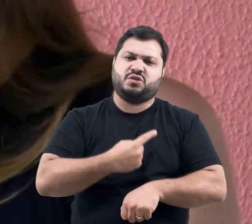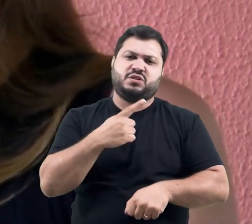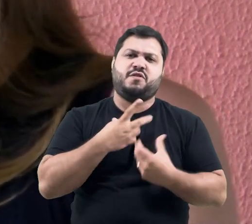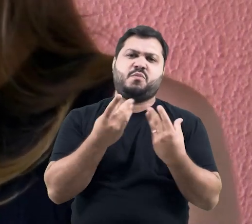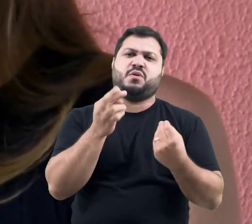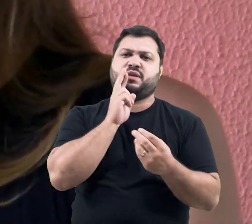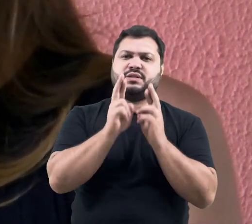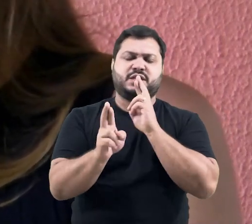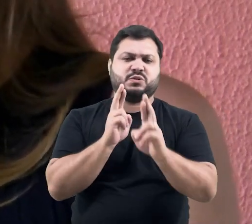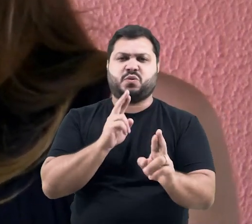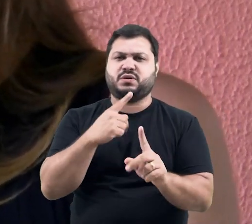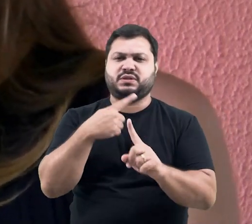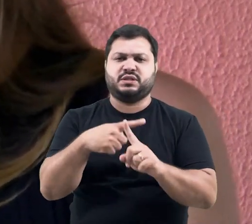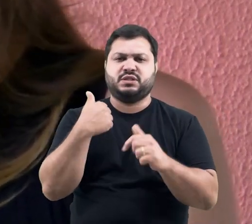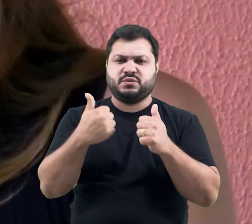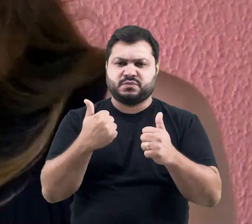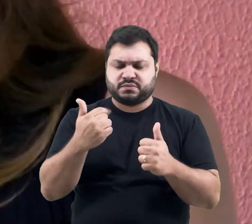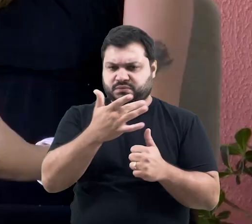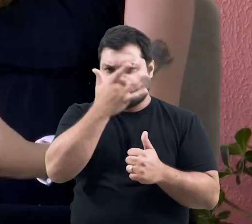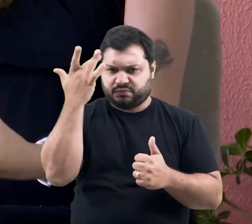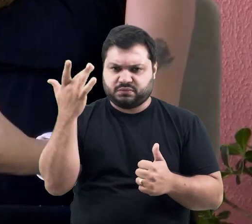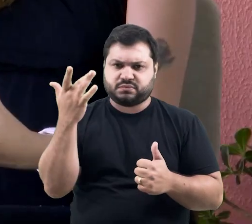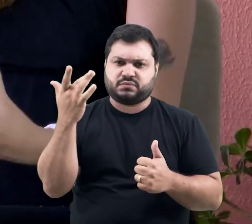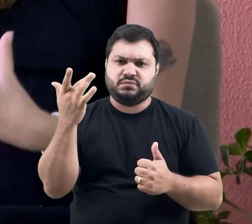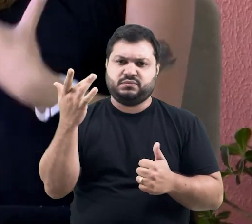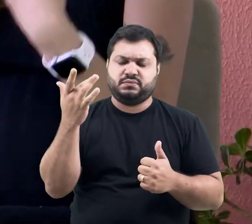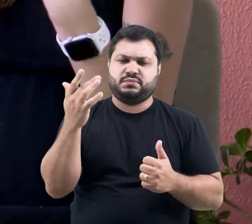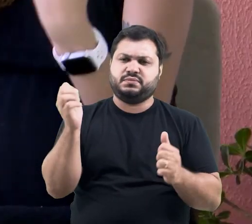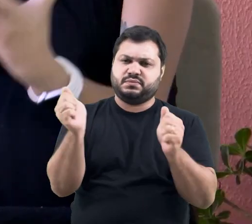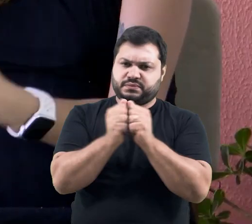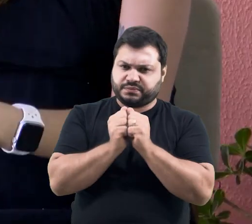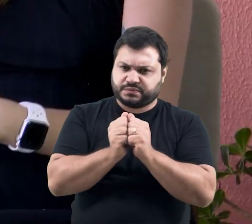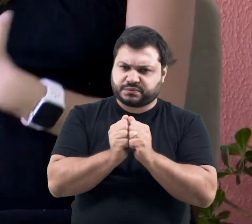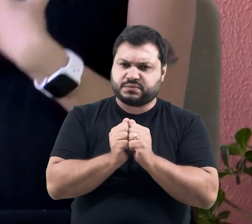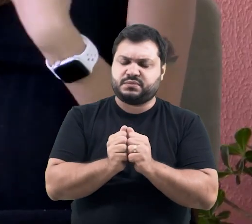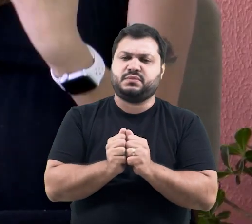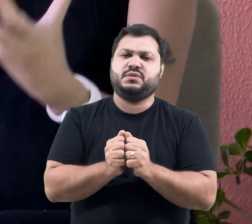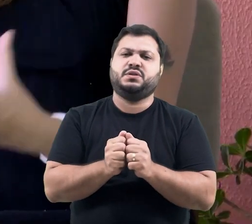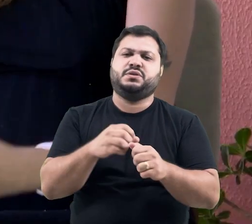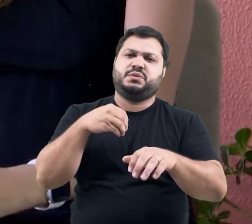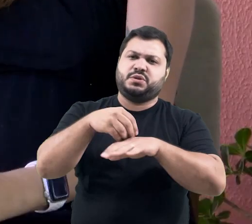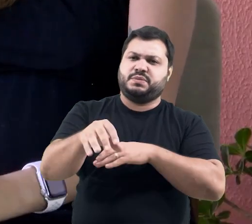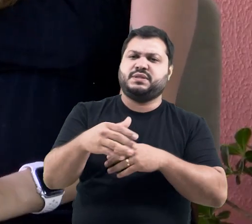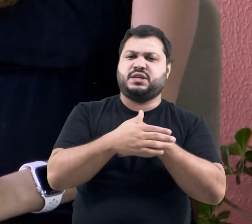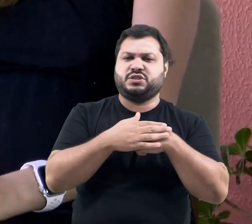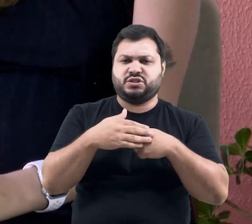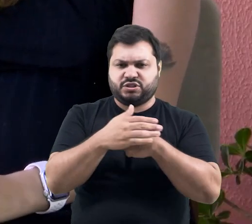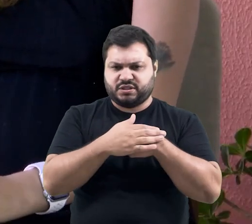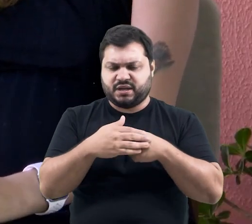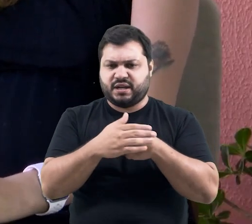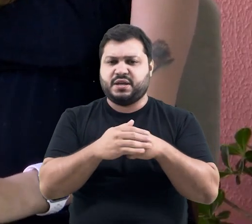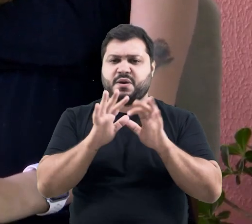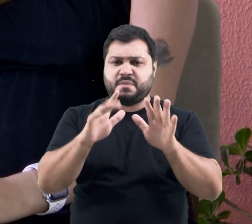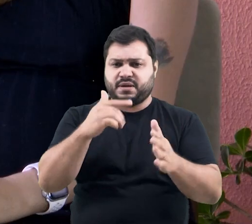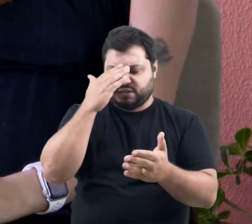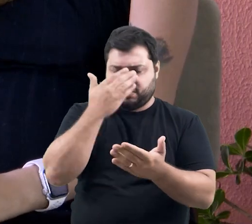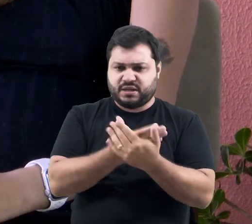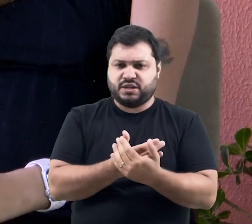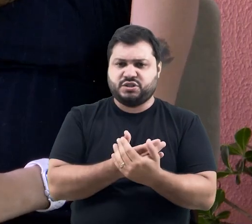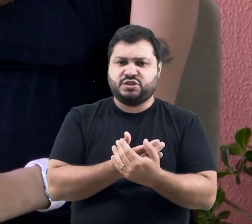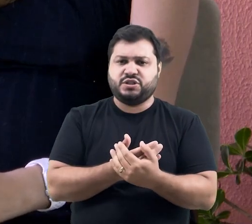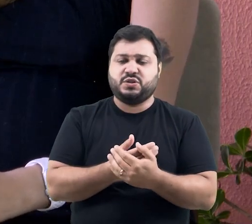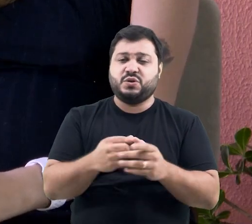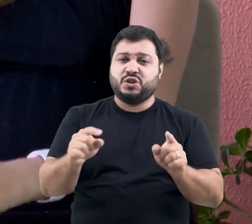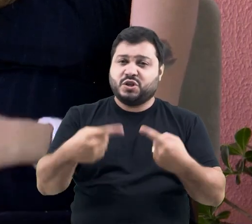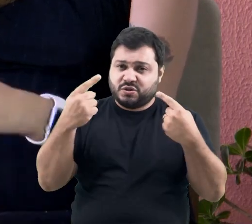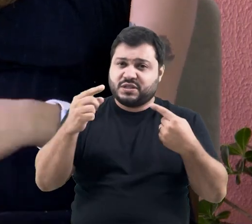momento a gente teve muitas respostas positivas das pessoas que estavam ao nosso redor, muita mensagem de carinho. Mas eu